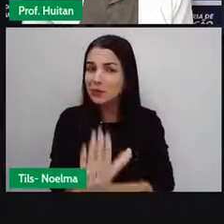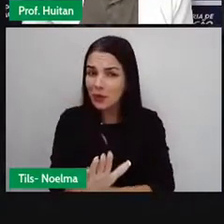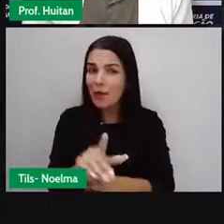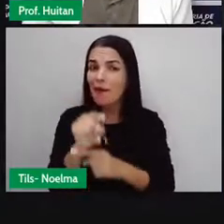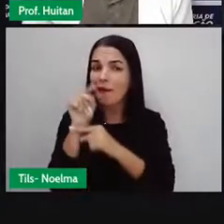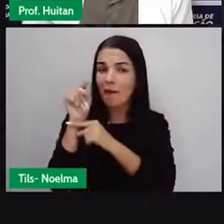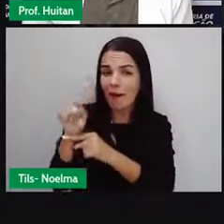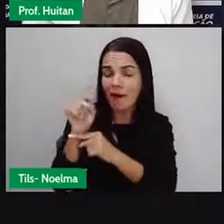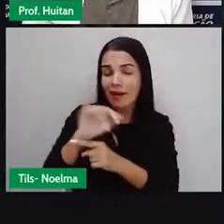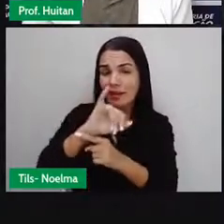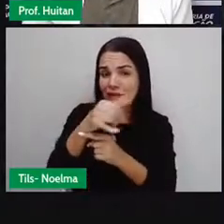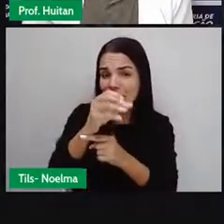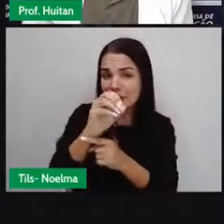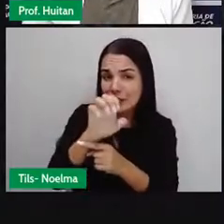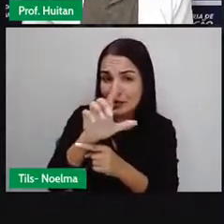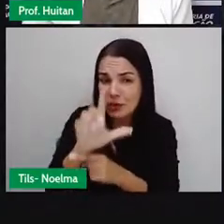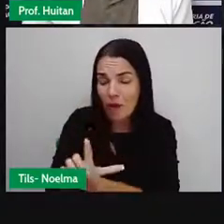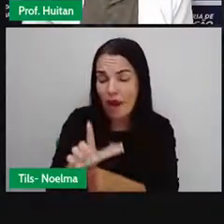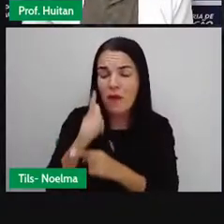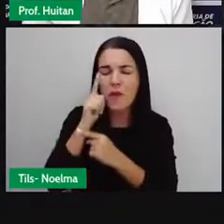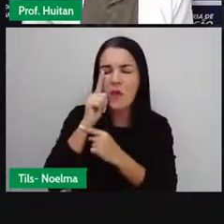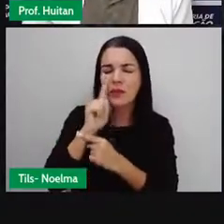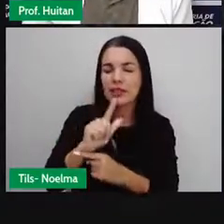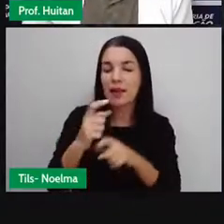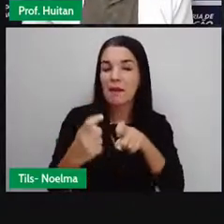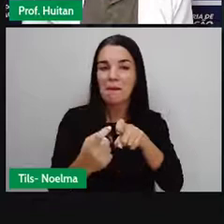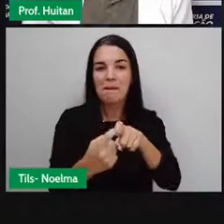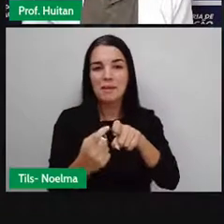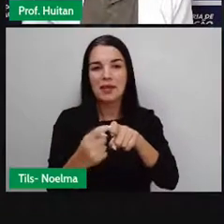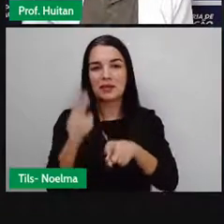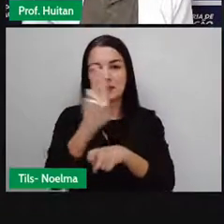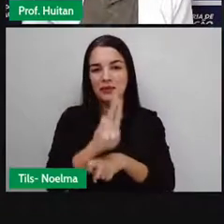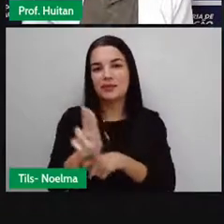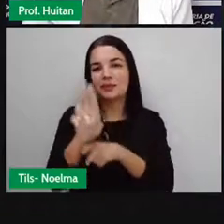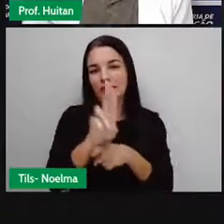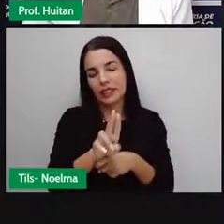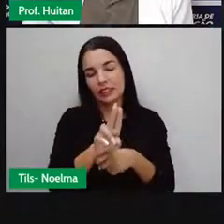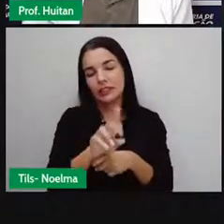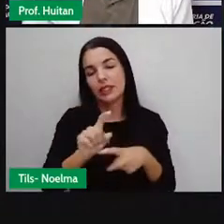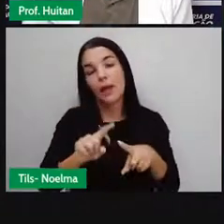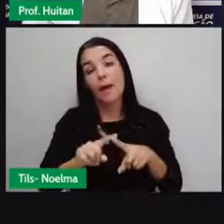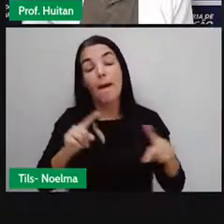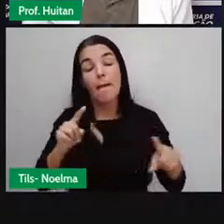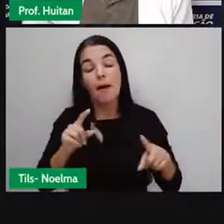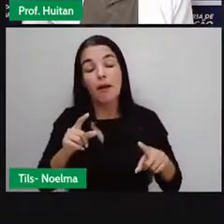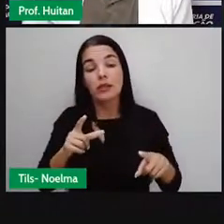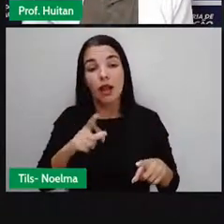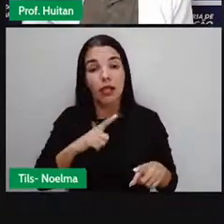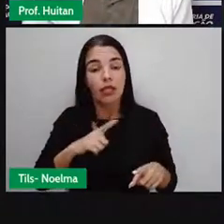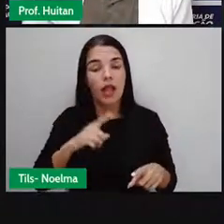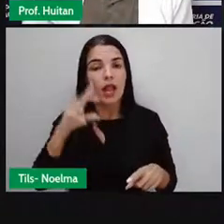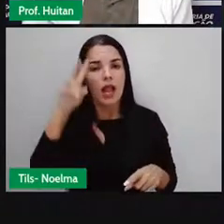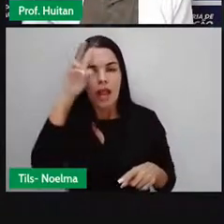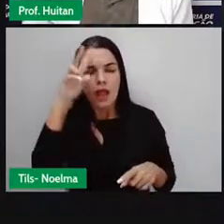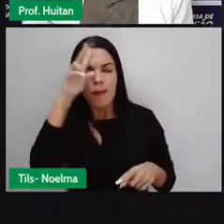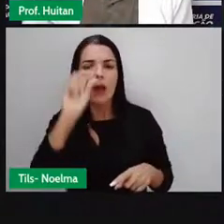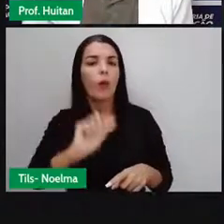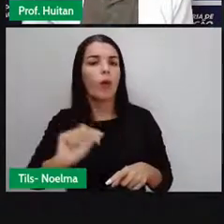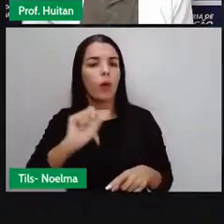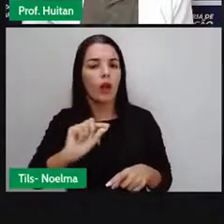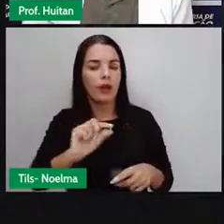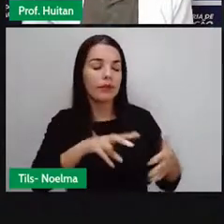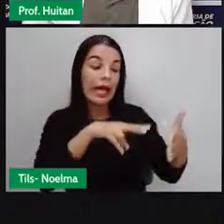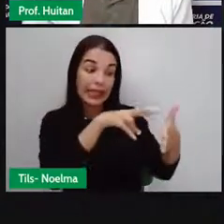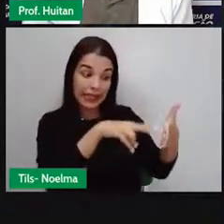conseguiu chegar onde ele queria. Mas a gente tem que lembrar que leitura é